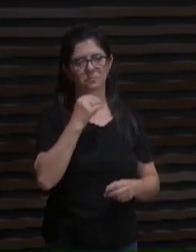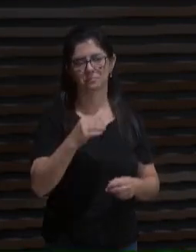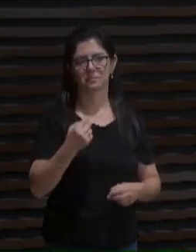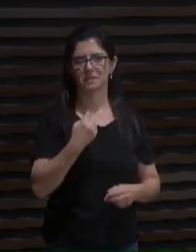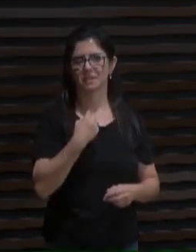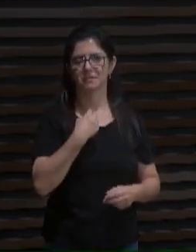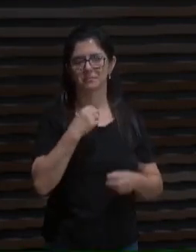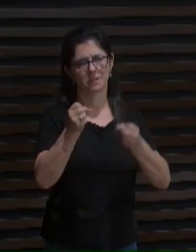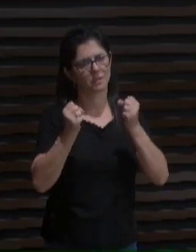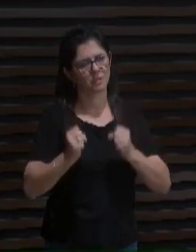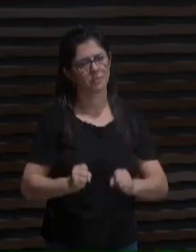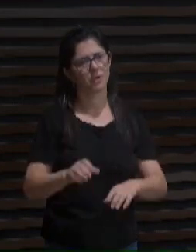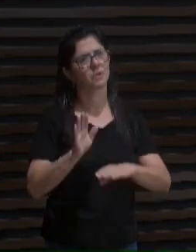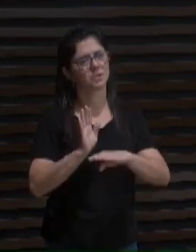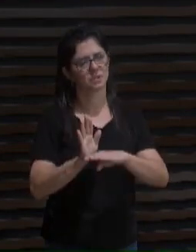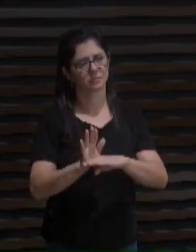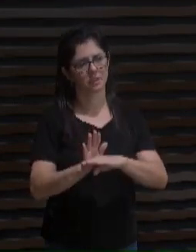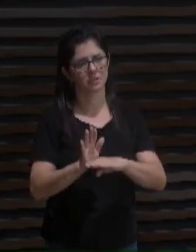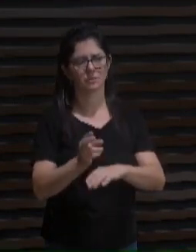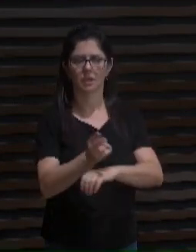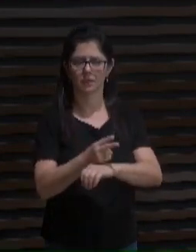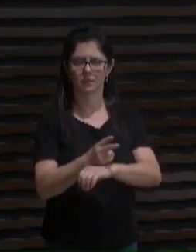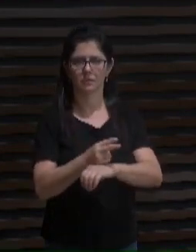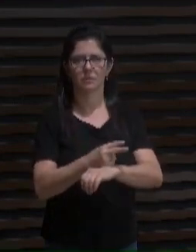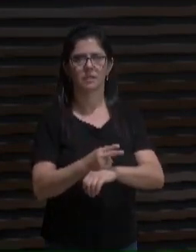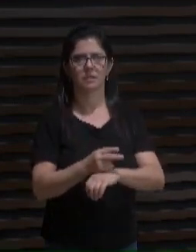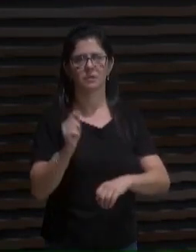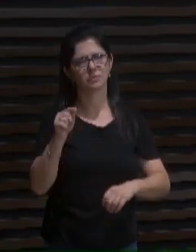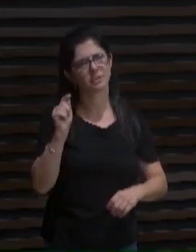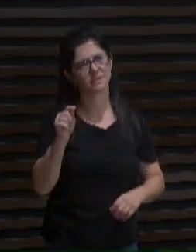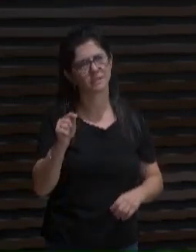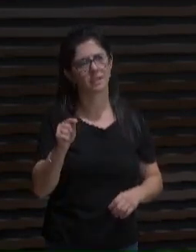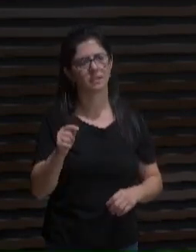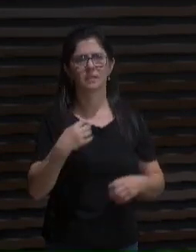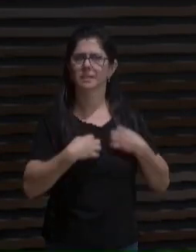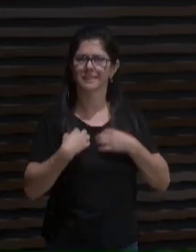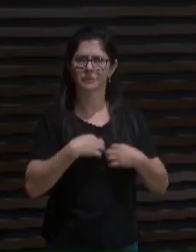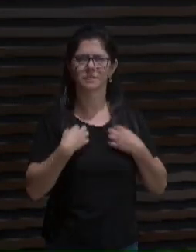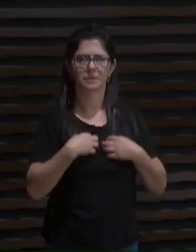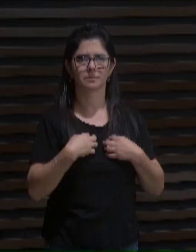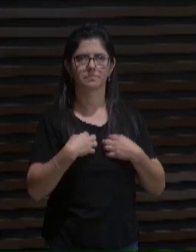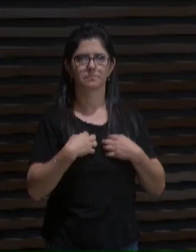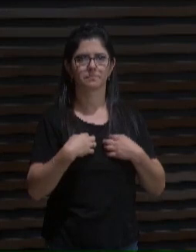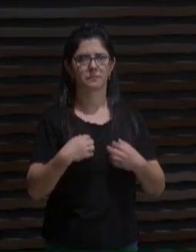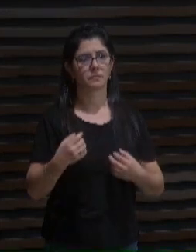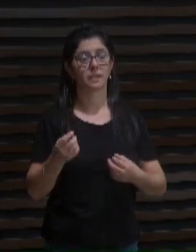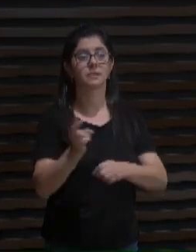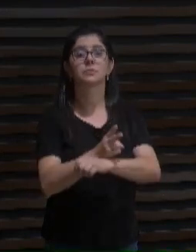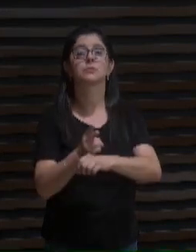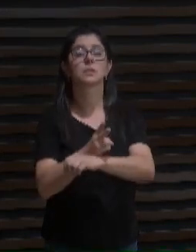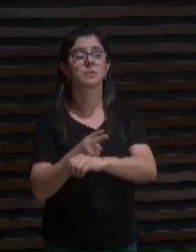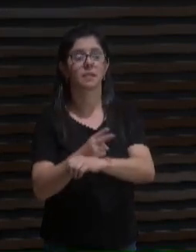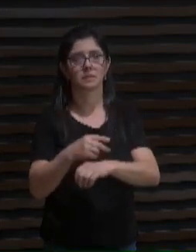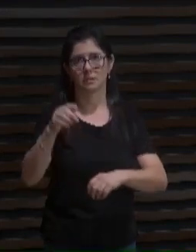quem? A quem pode. E você, meu irmão, na hora da angústia, da tristeza, vai recorrer a quem? a Cristo,